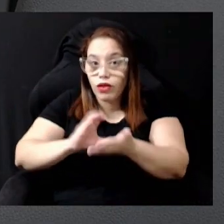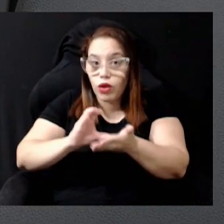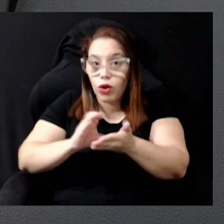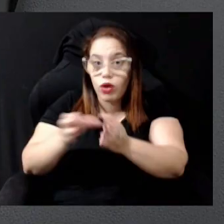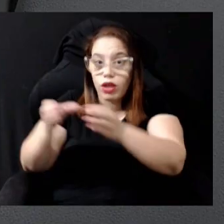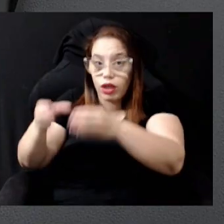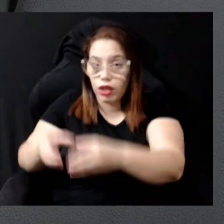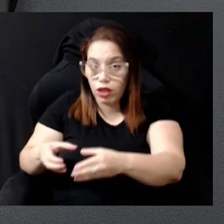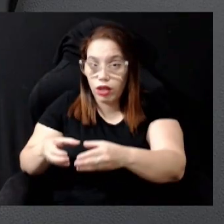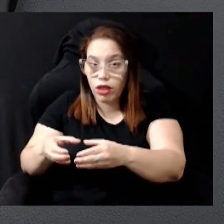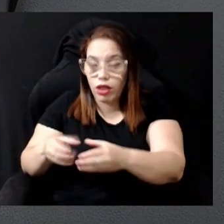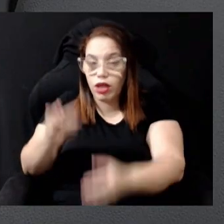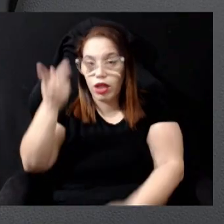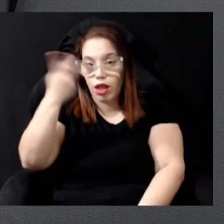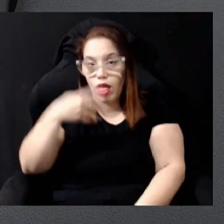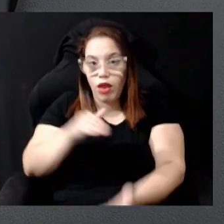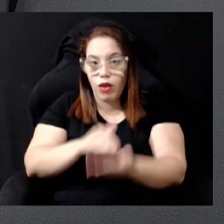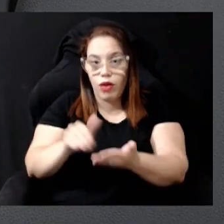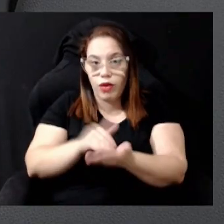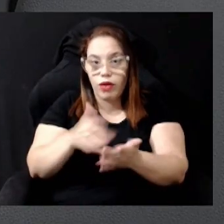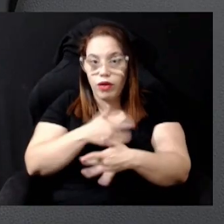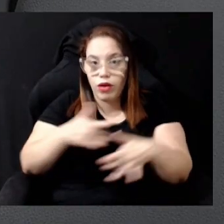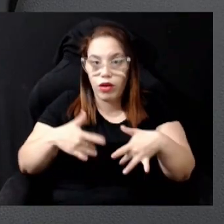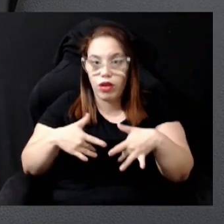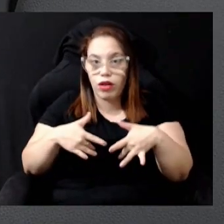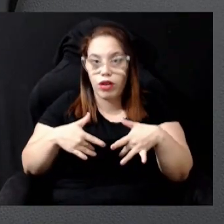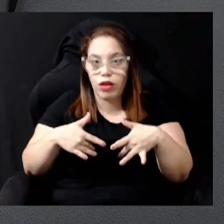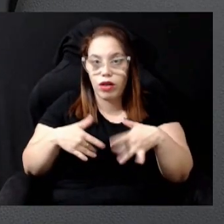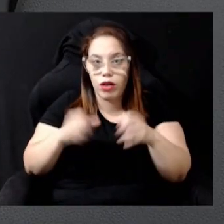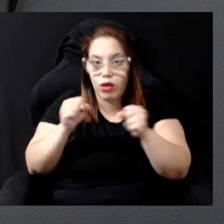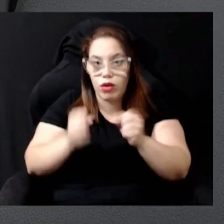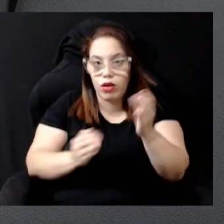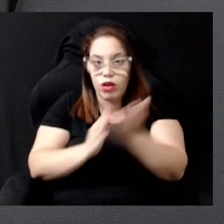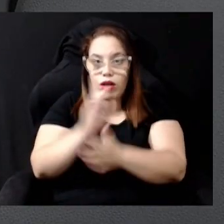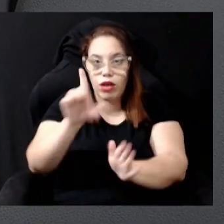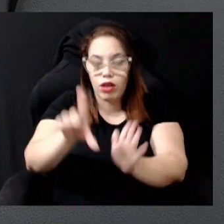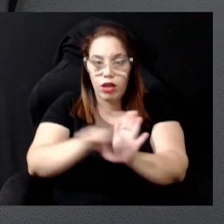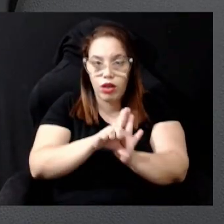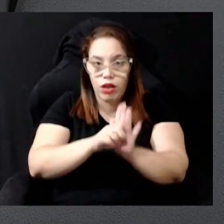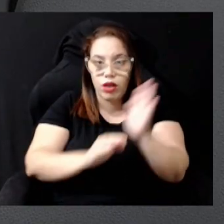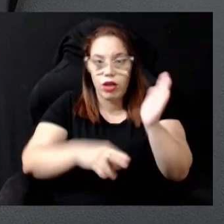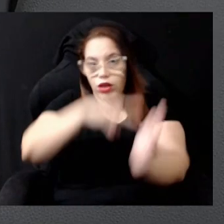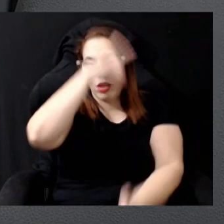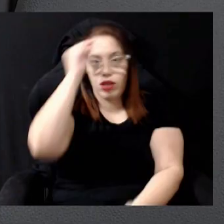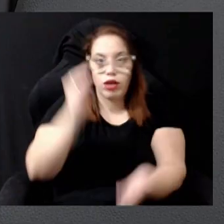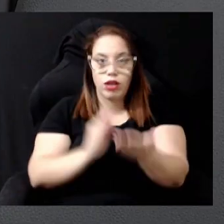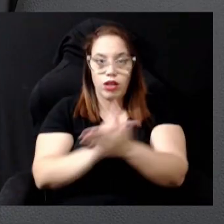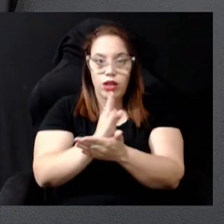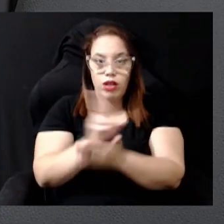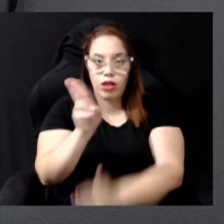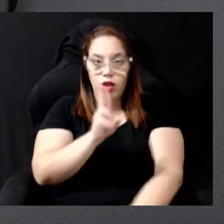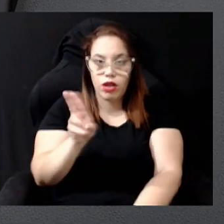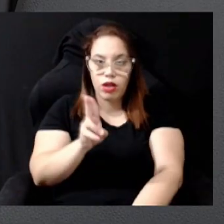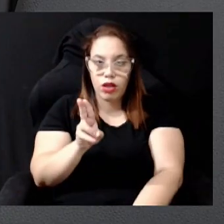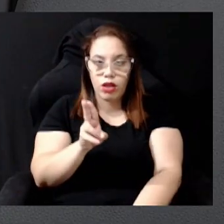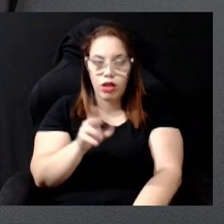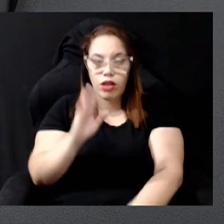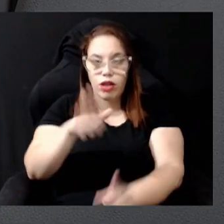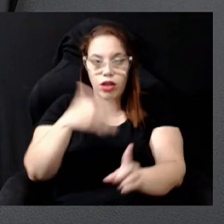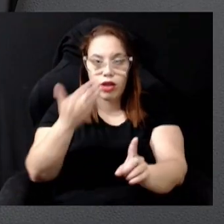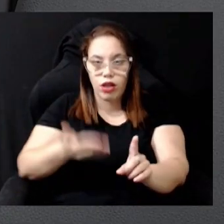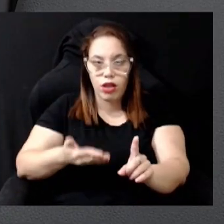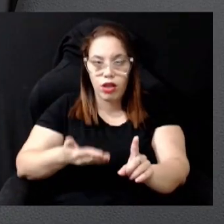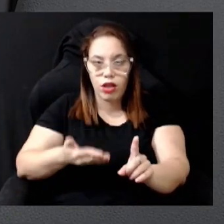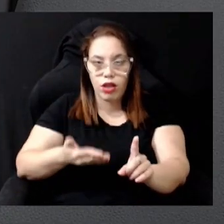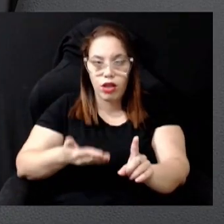própria Secretaria Municipal de Saúde, o prefeito, depois de aprovada a lei, sancionou, indicando o nome, é uma homenagem que nós fizemos, à irmã Dilce,